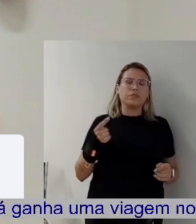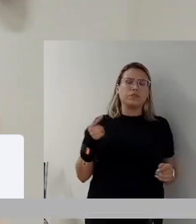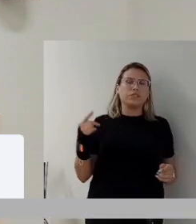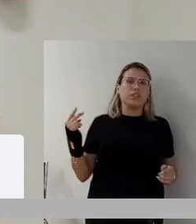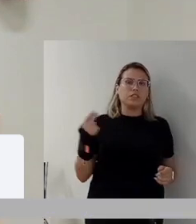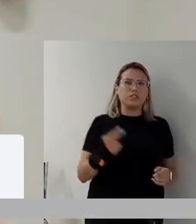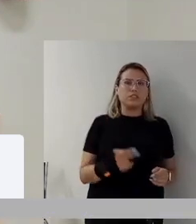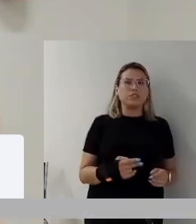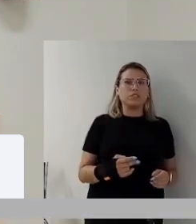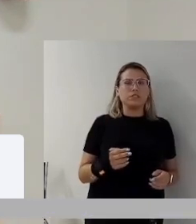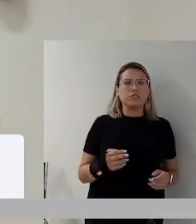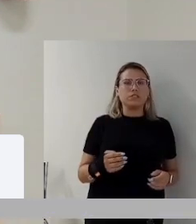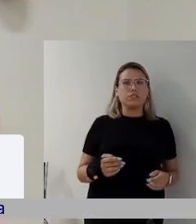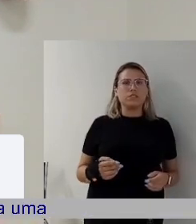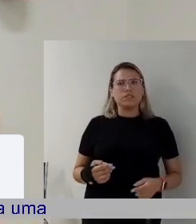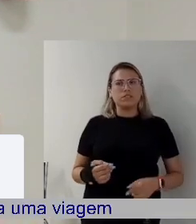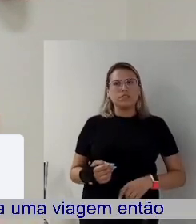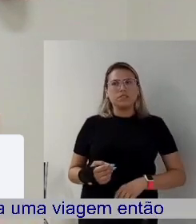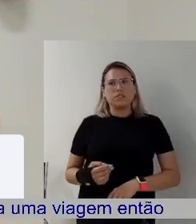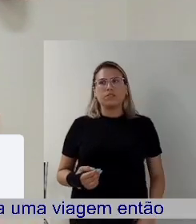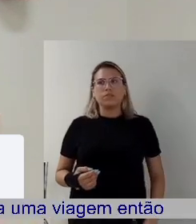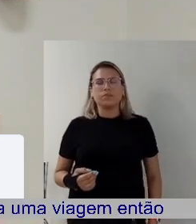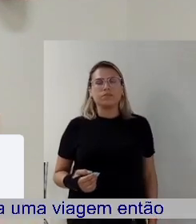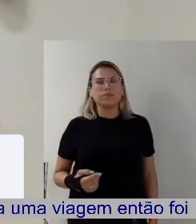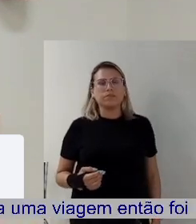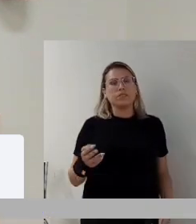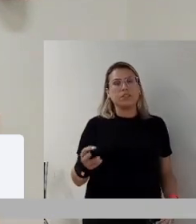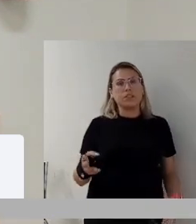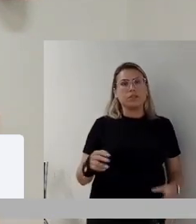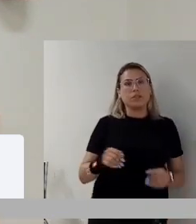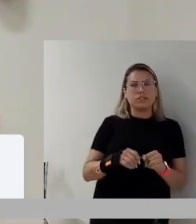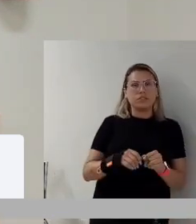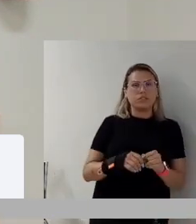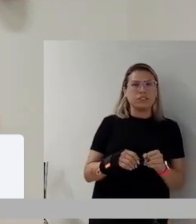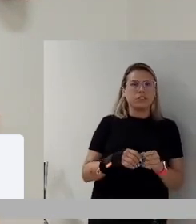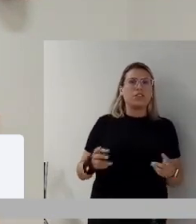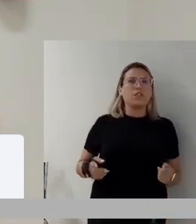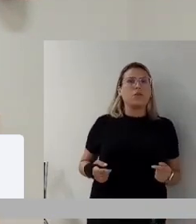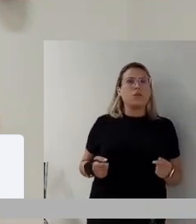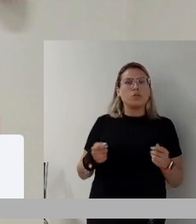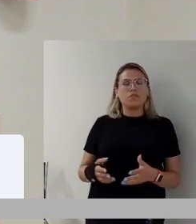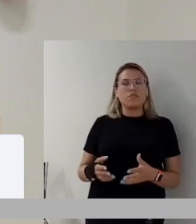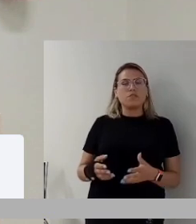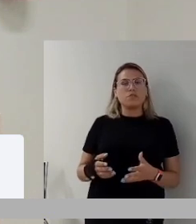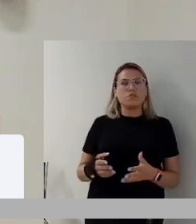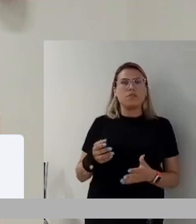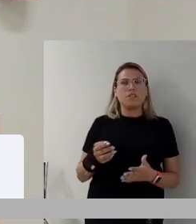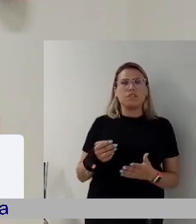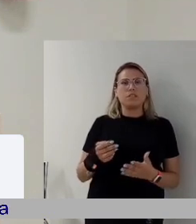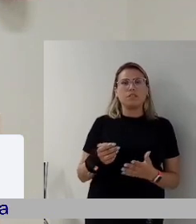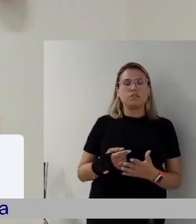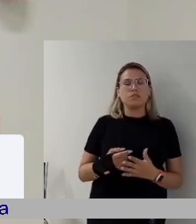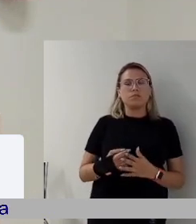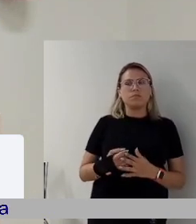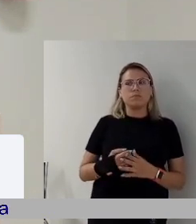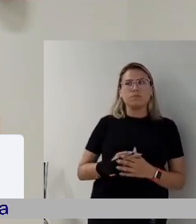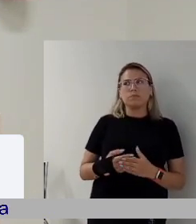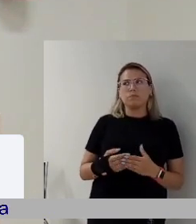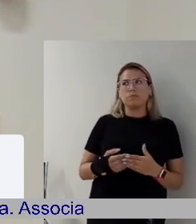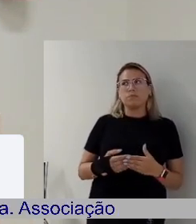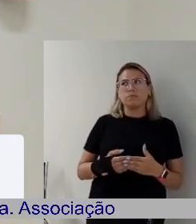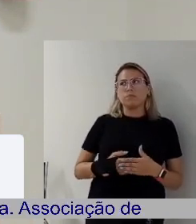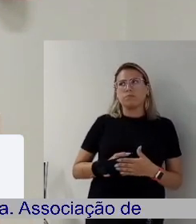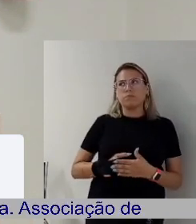dia né Cada viagem você ganha uma viagem então foi feito esses investimentos na questão da da